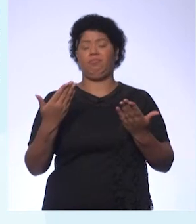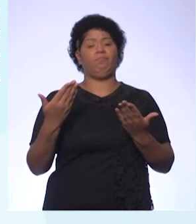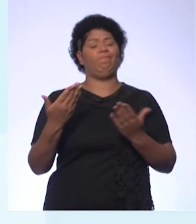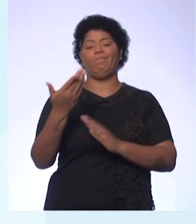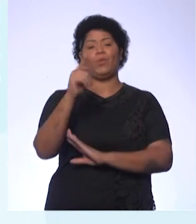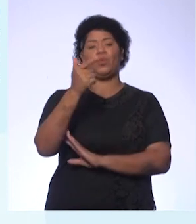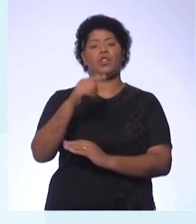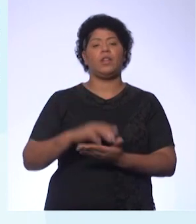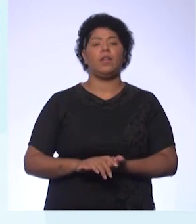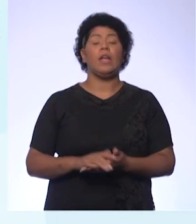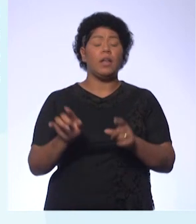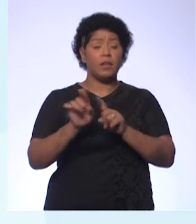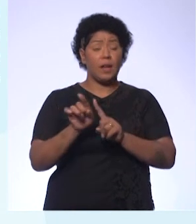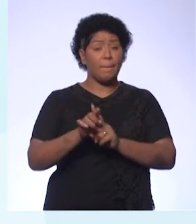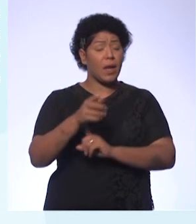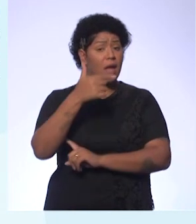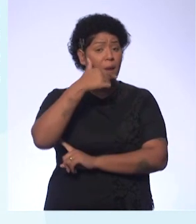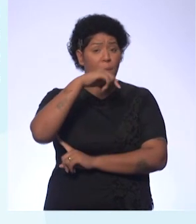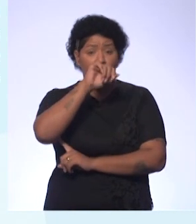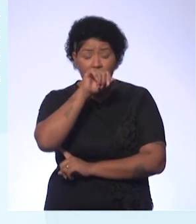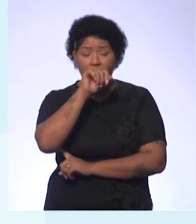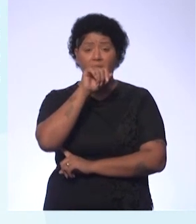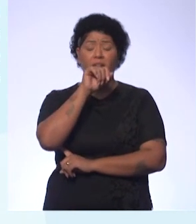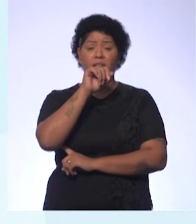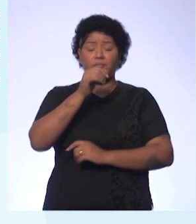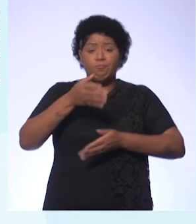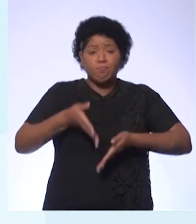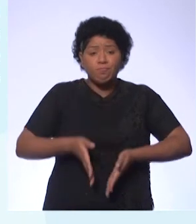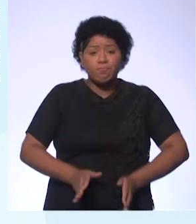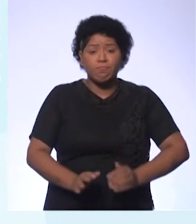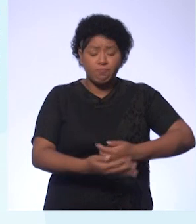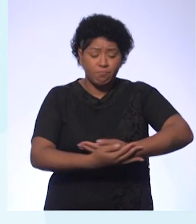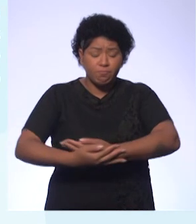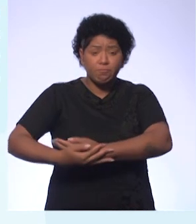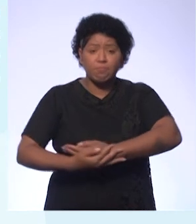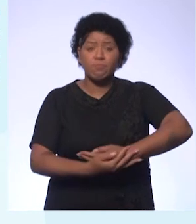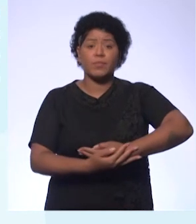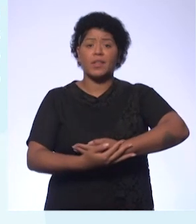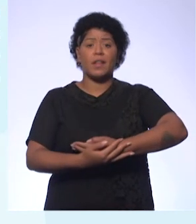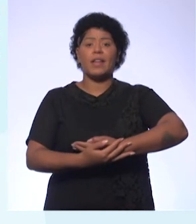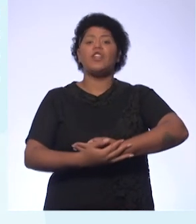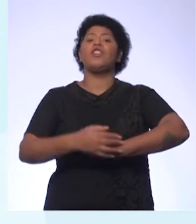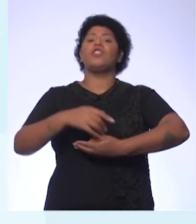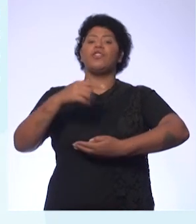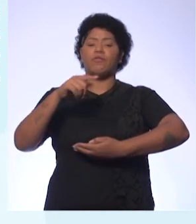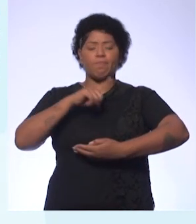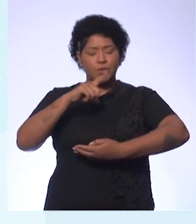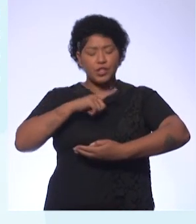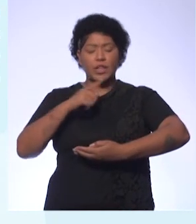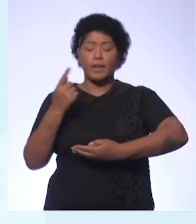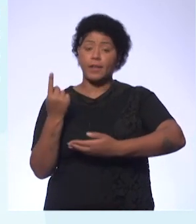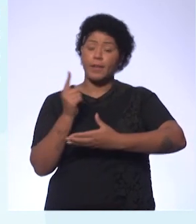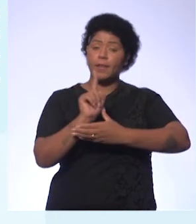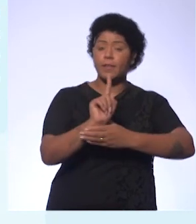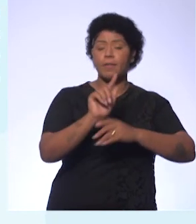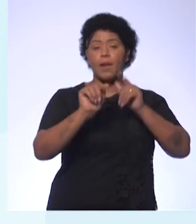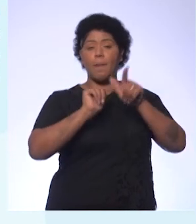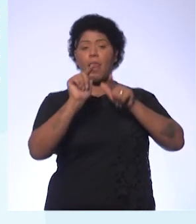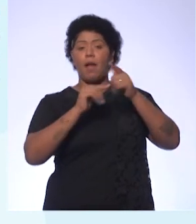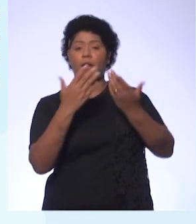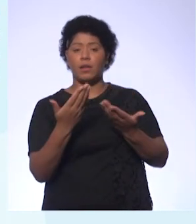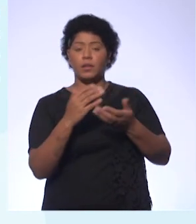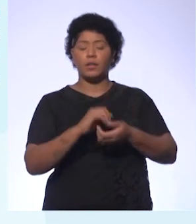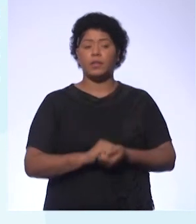deveriam voltar ao trabalho nos próximos dias. E aquelas que se acidentavam não contavam com